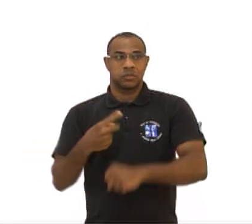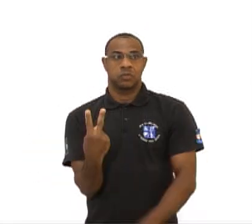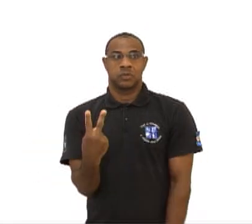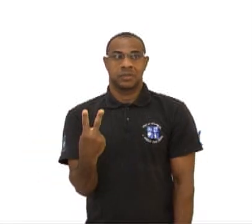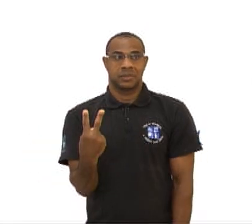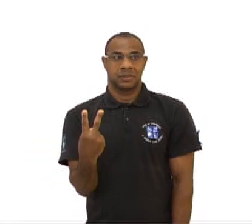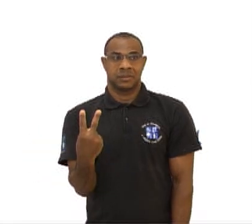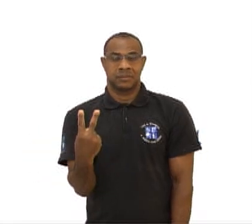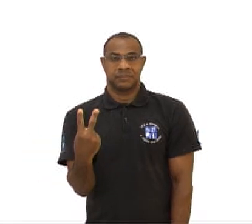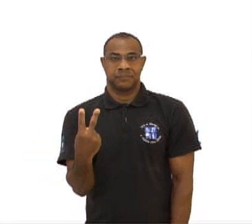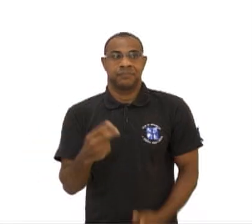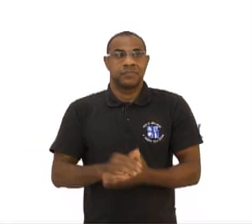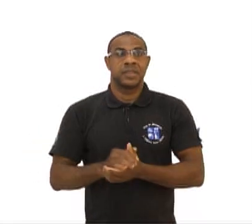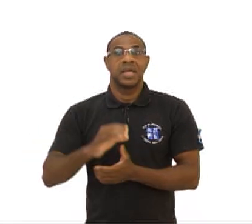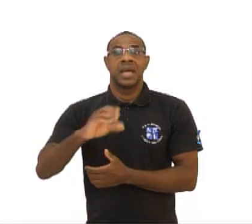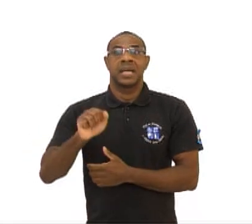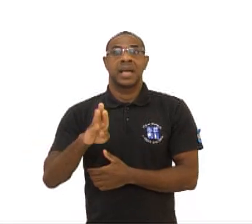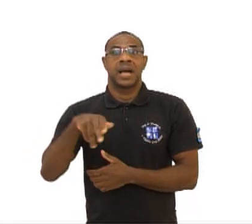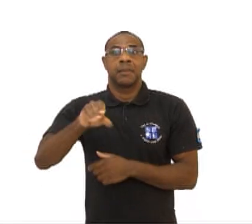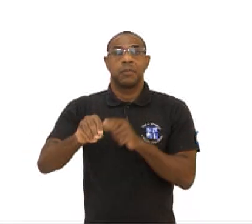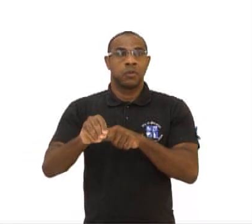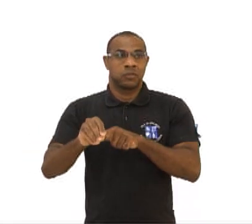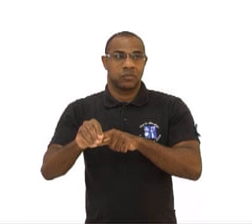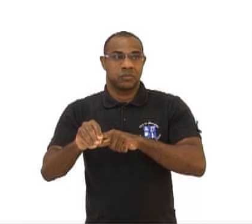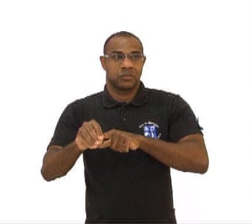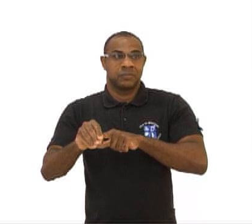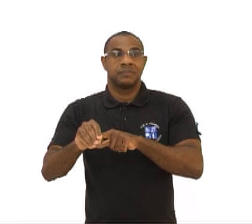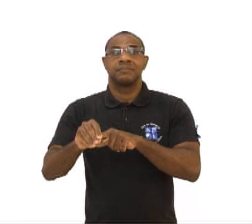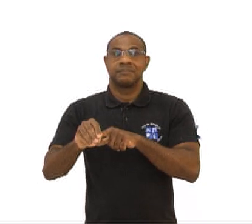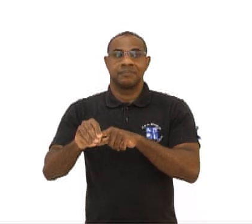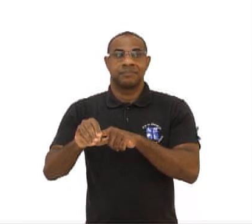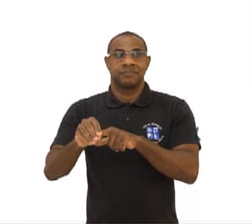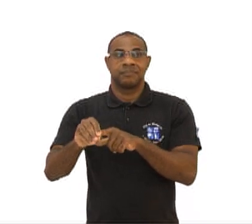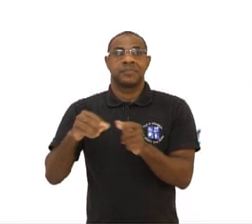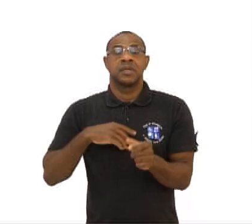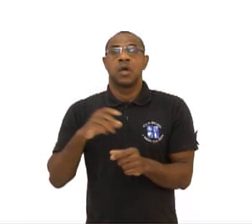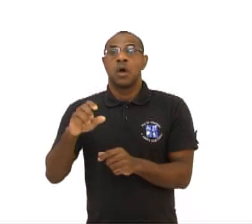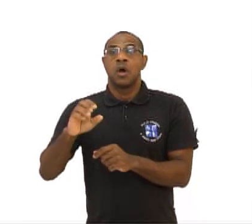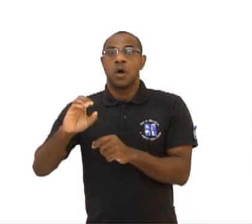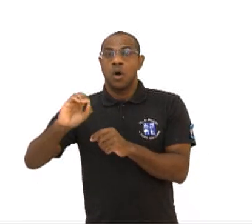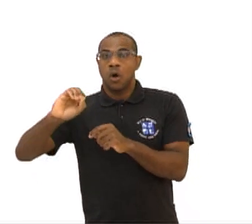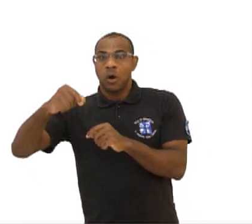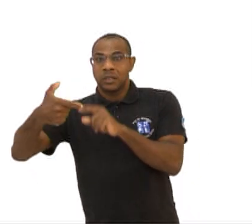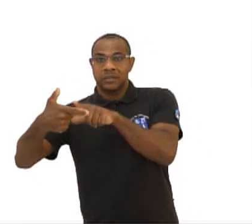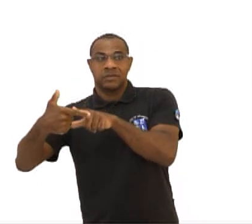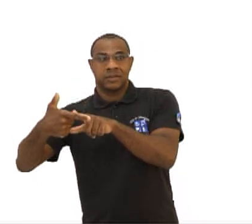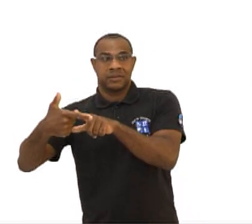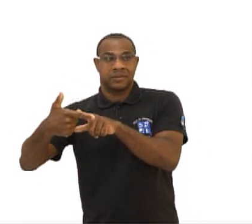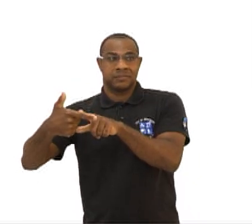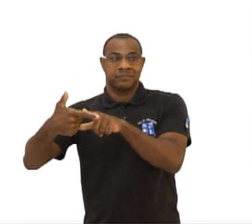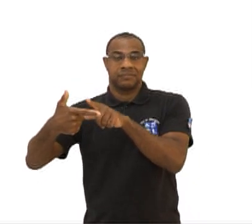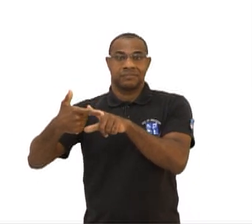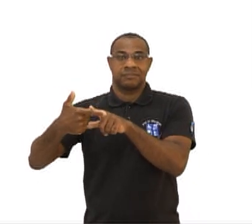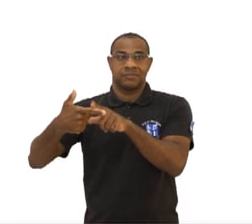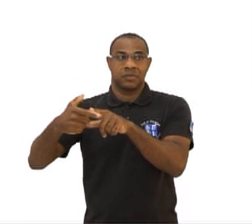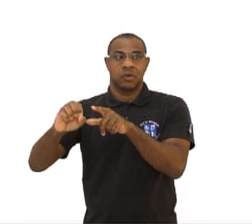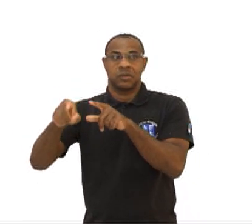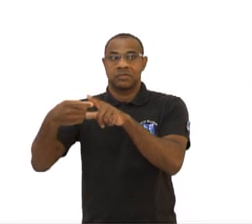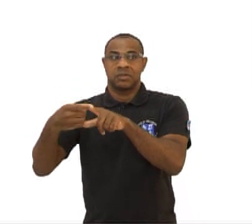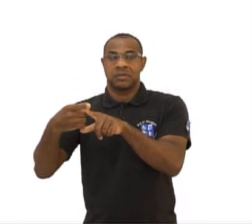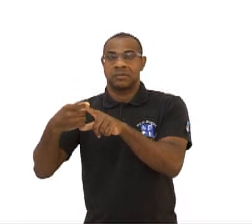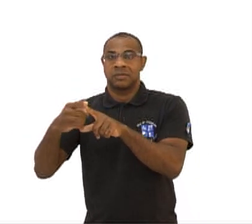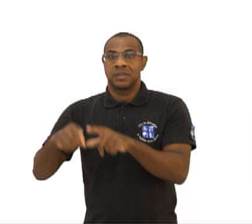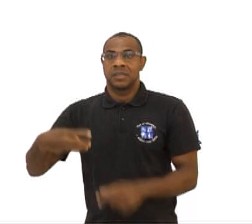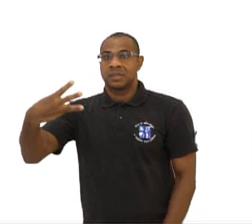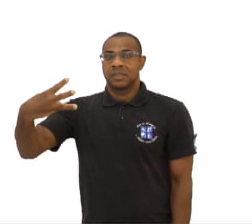Carbono é o que a gente precisa descobrir, porque ele não é NOx fixo. O oxigênio, NOx fixo dele é menos 2, vezes